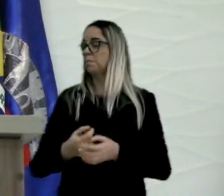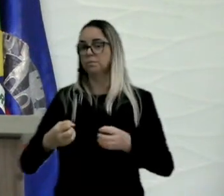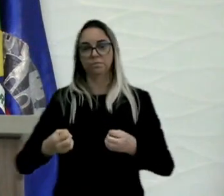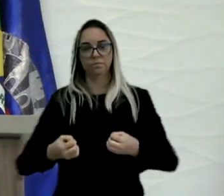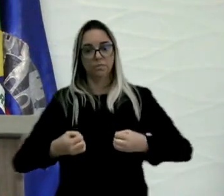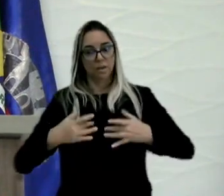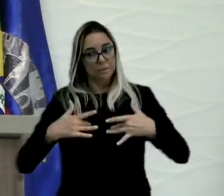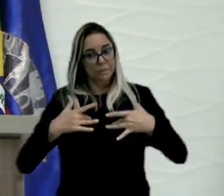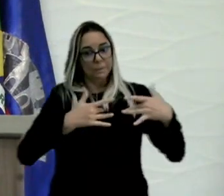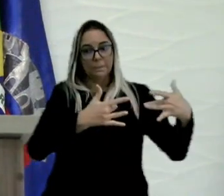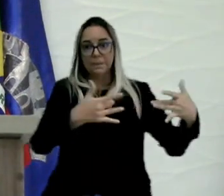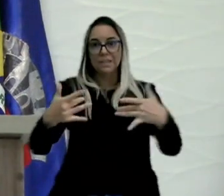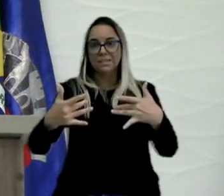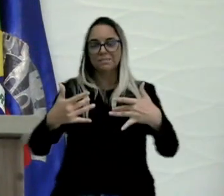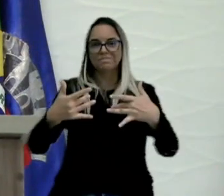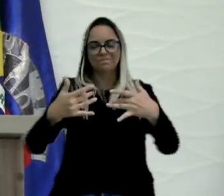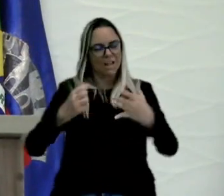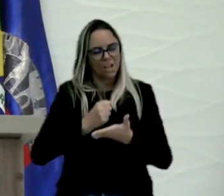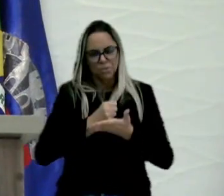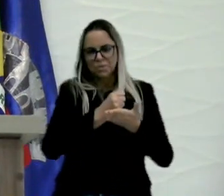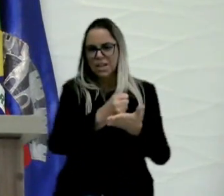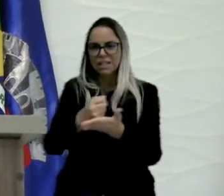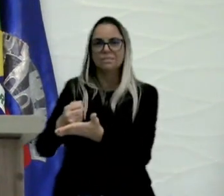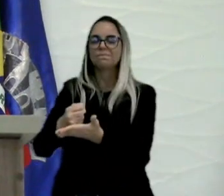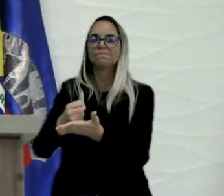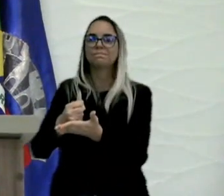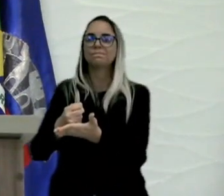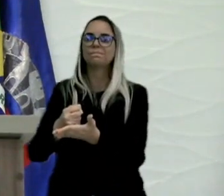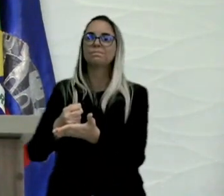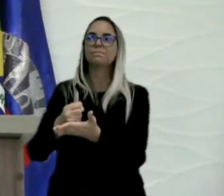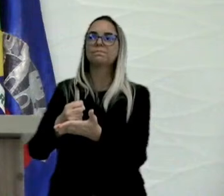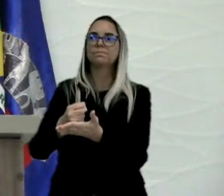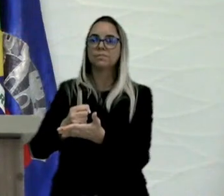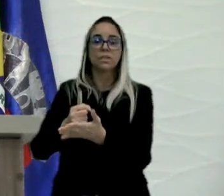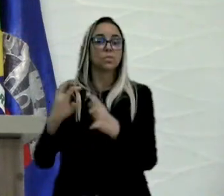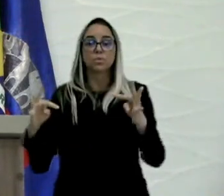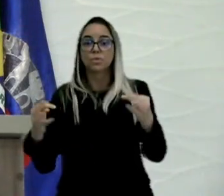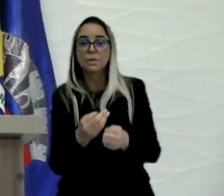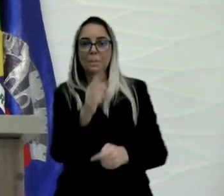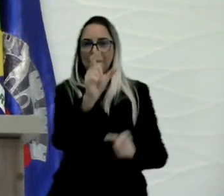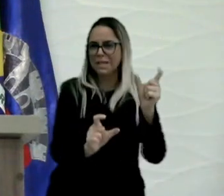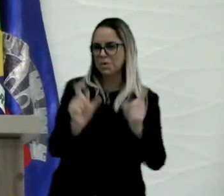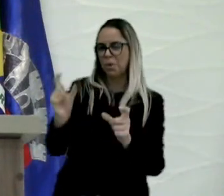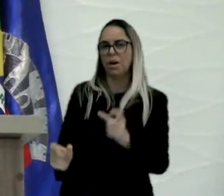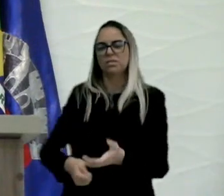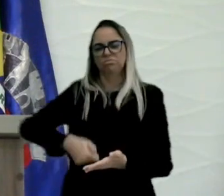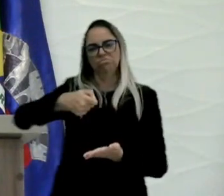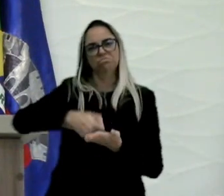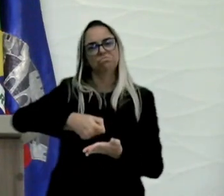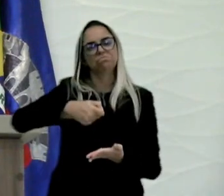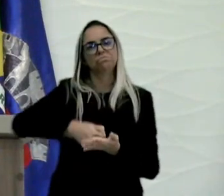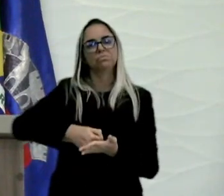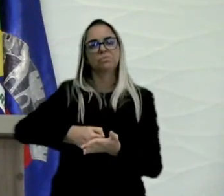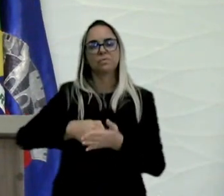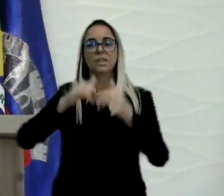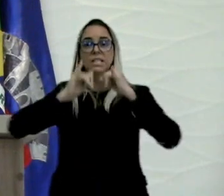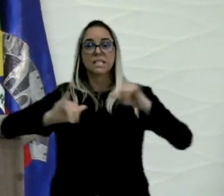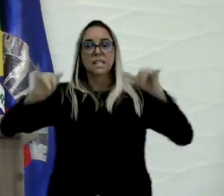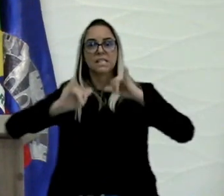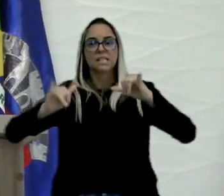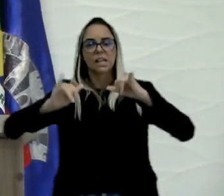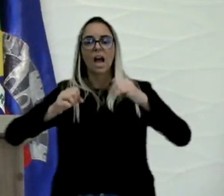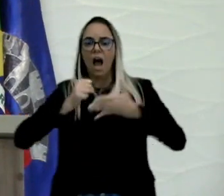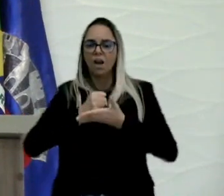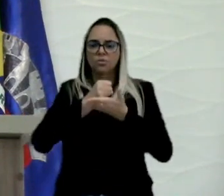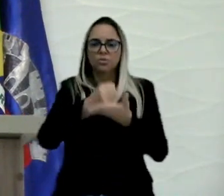de todos com a com o compromisso que tem dito em favor